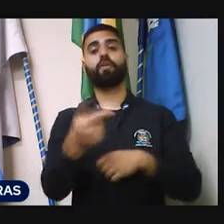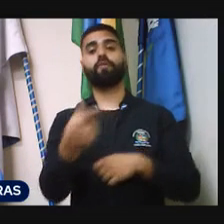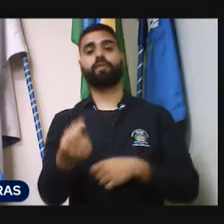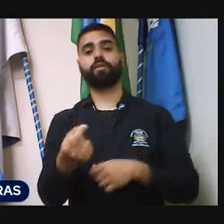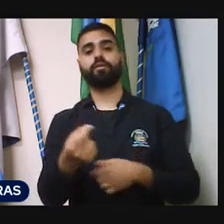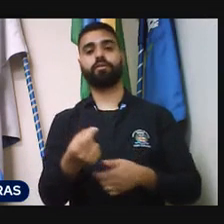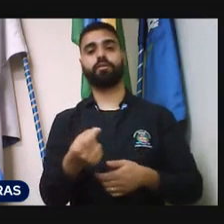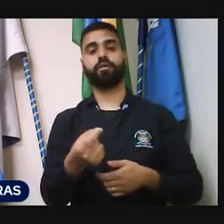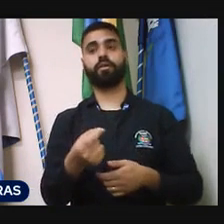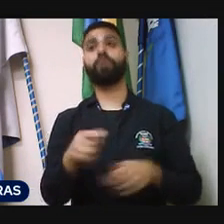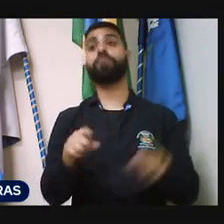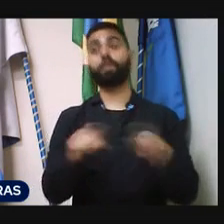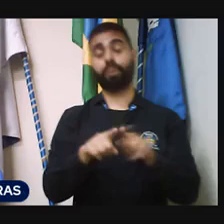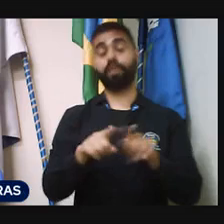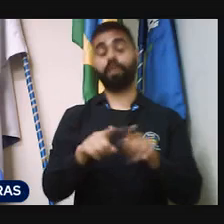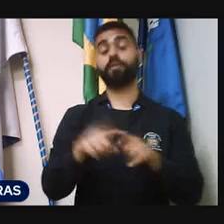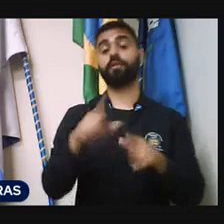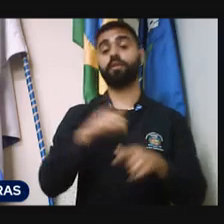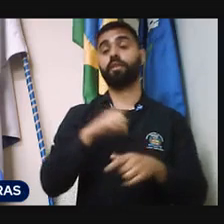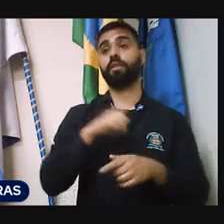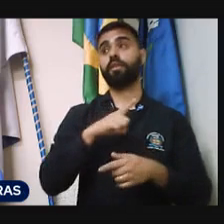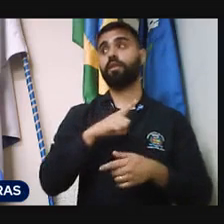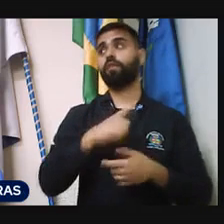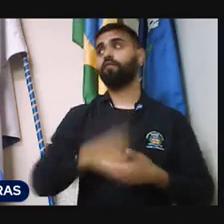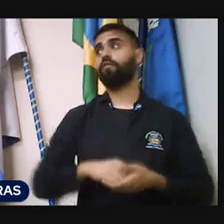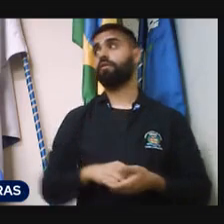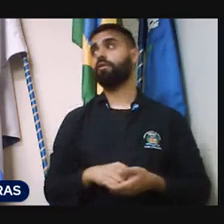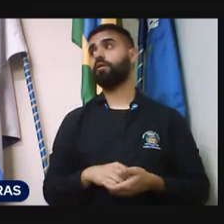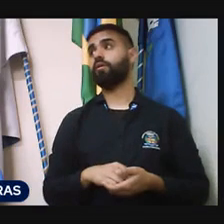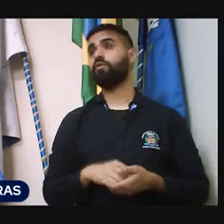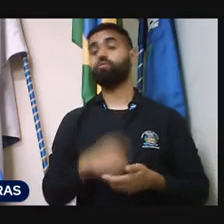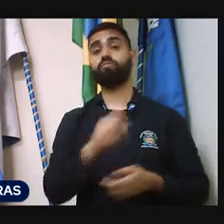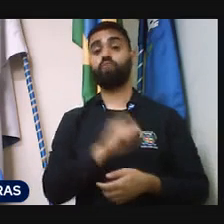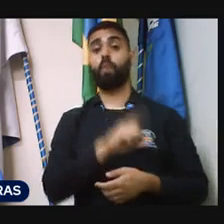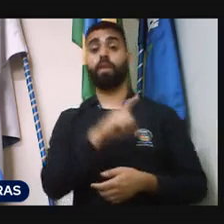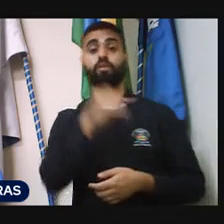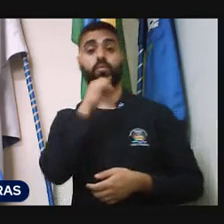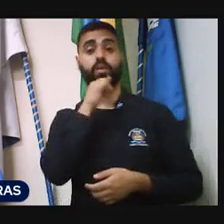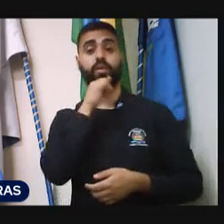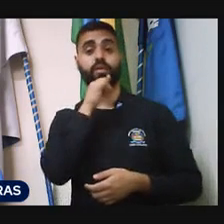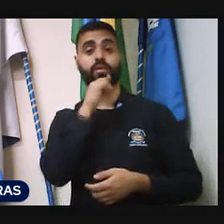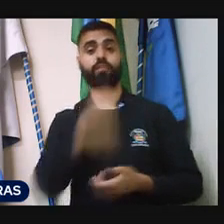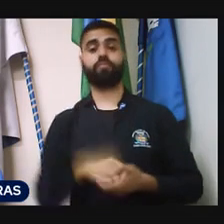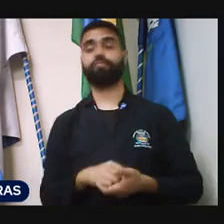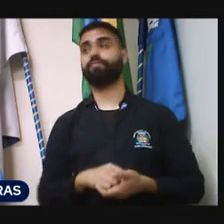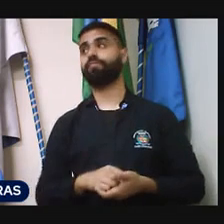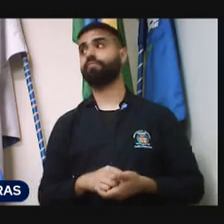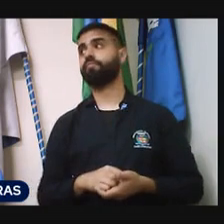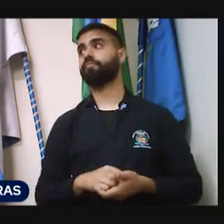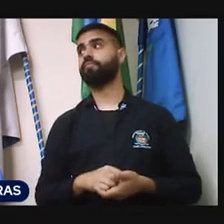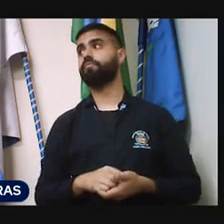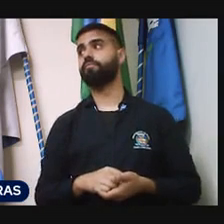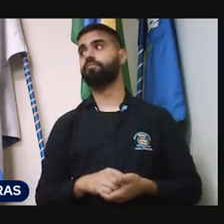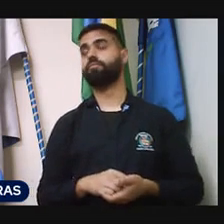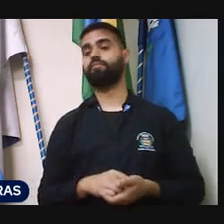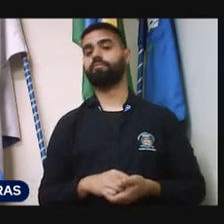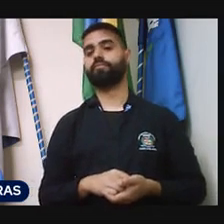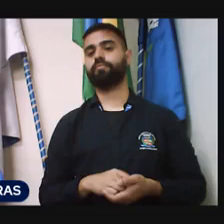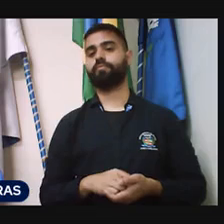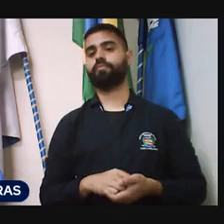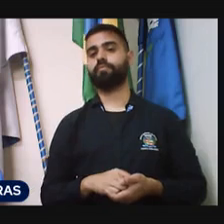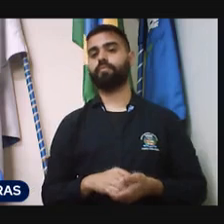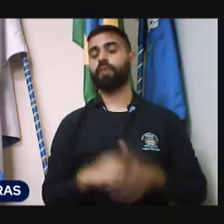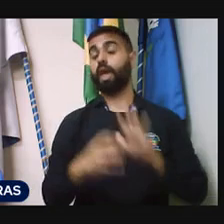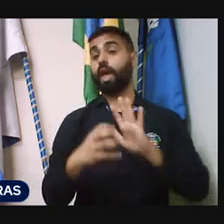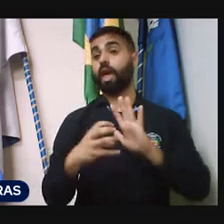acarretou uma despesa maior tem falar nos aumentos que tivemos e aqui uma no seu